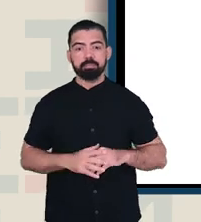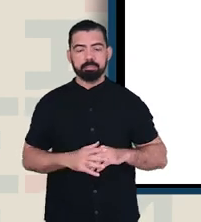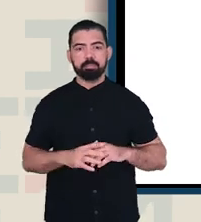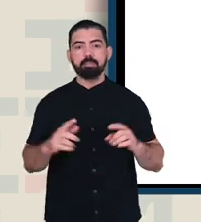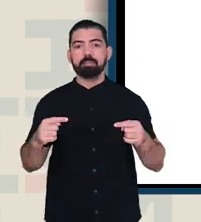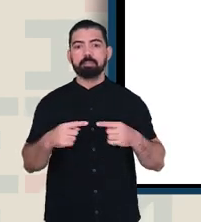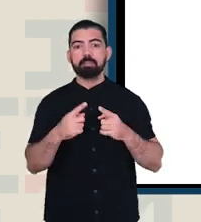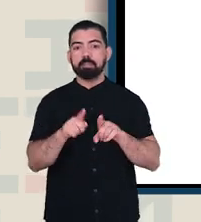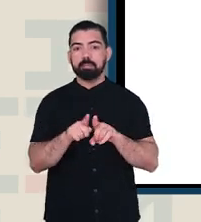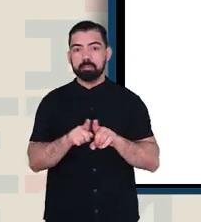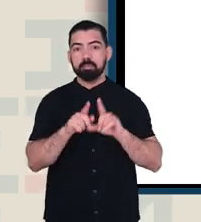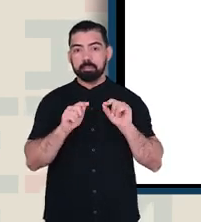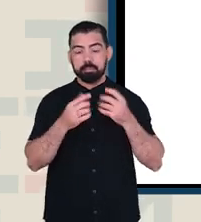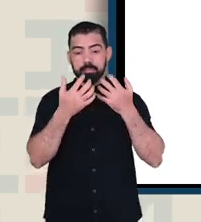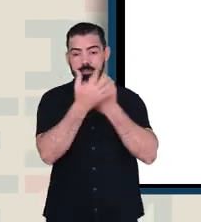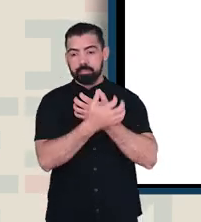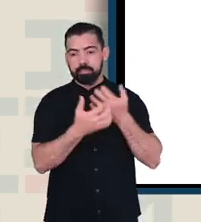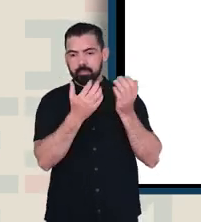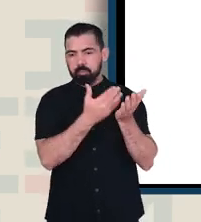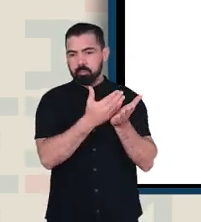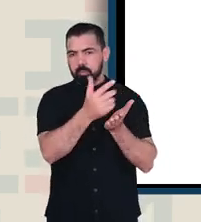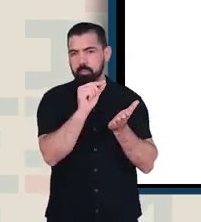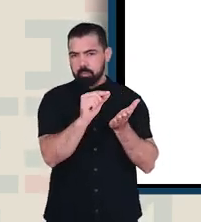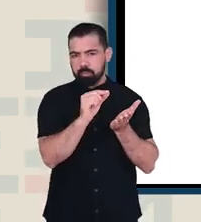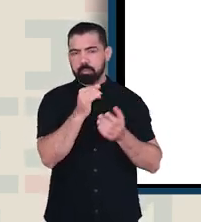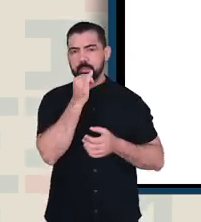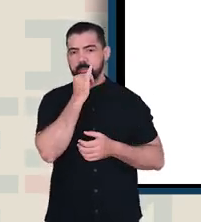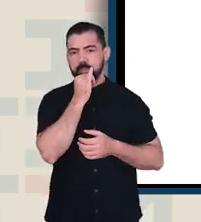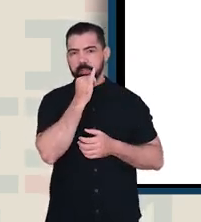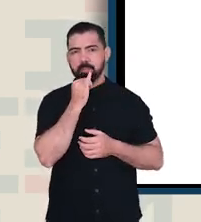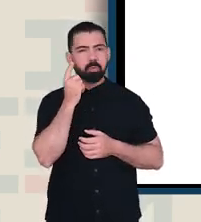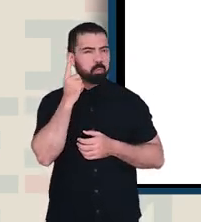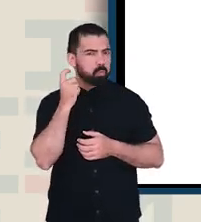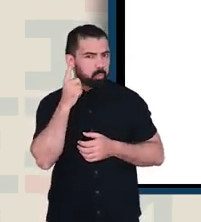É um som que começa como que mais